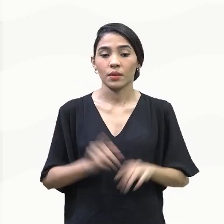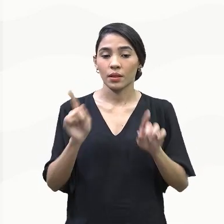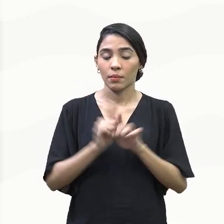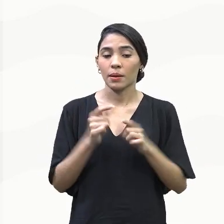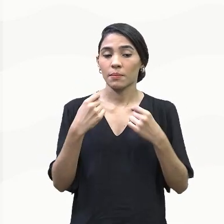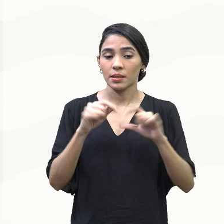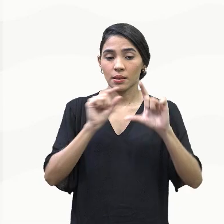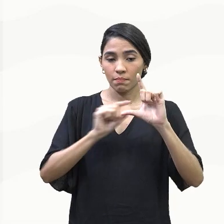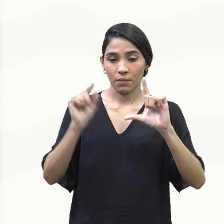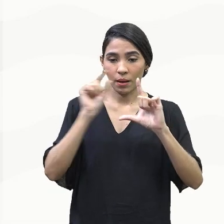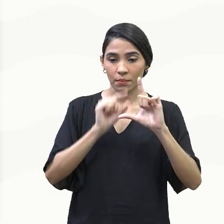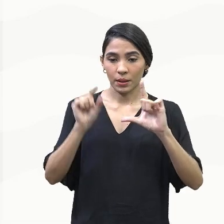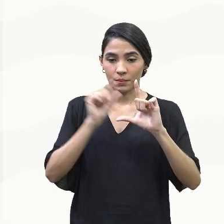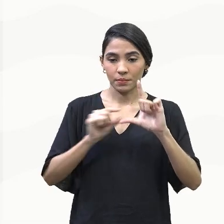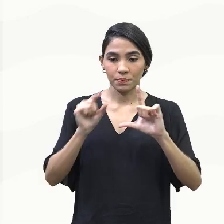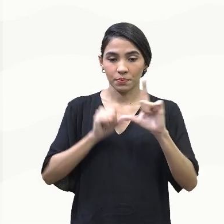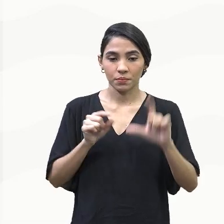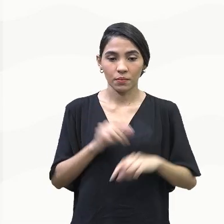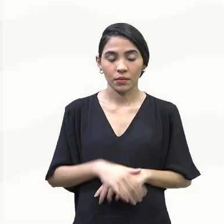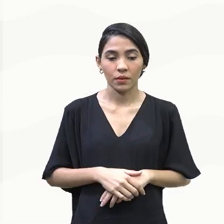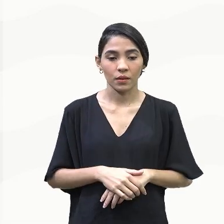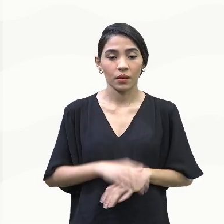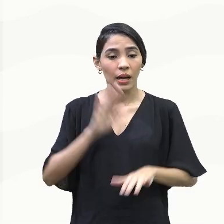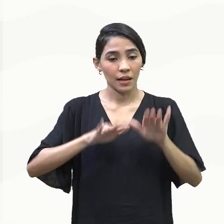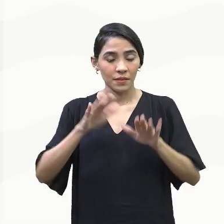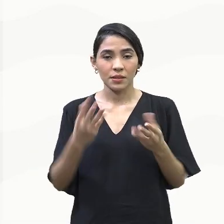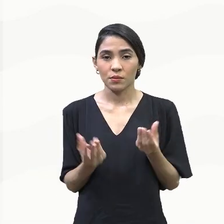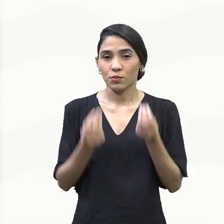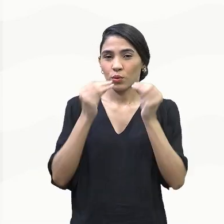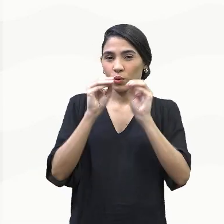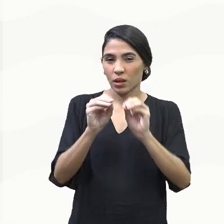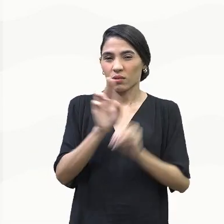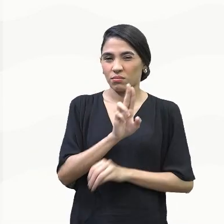tem que ter a legendazinha, às vezes tem que colocar